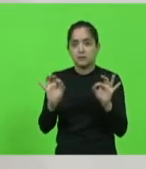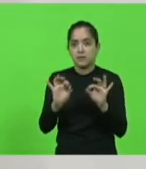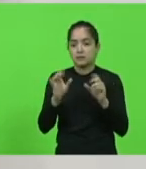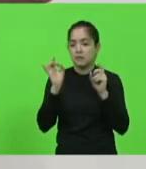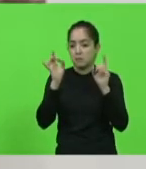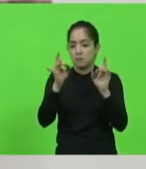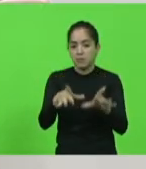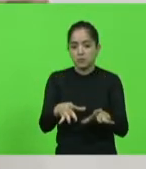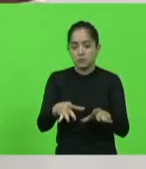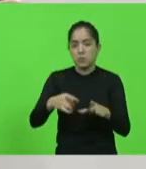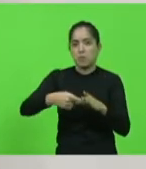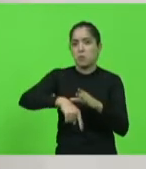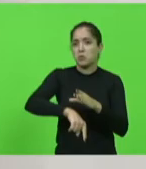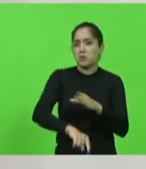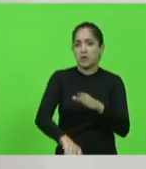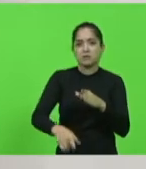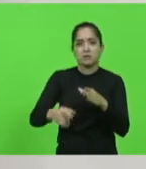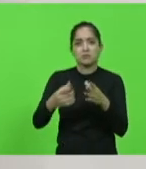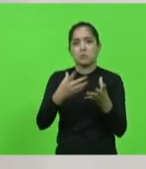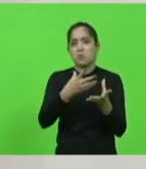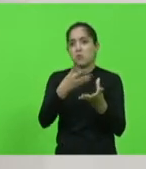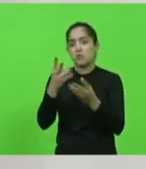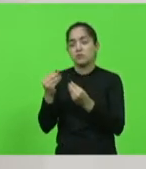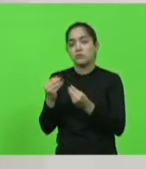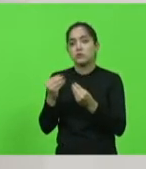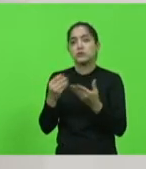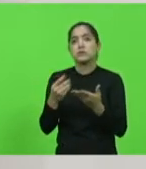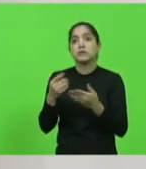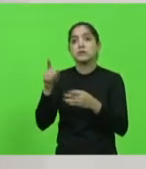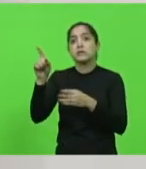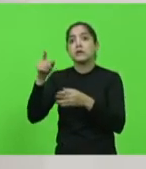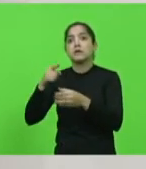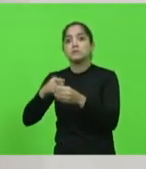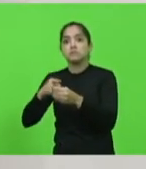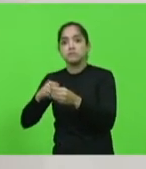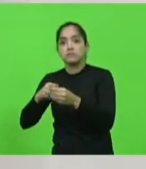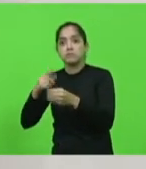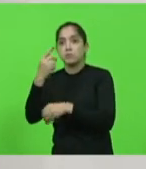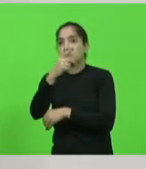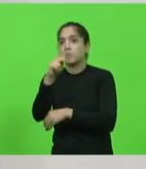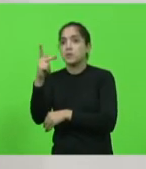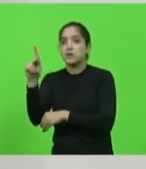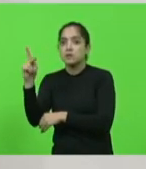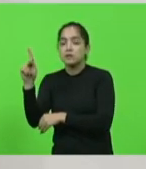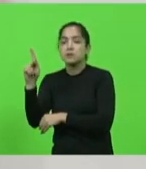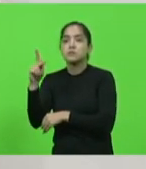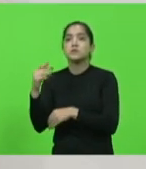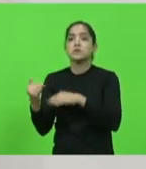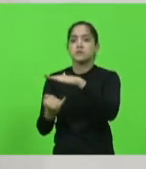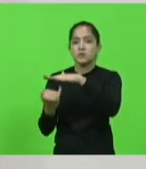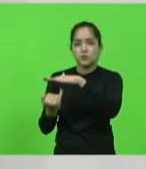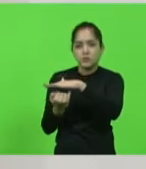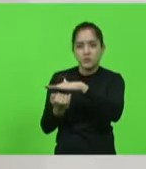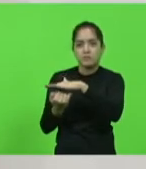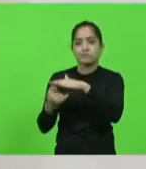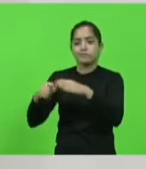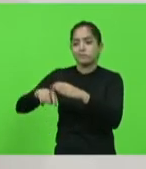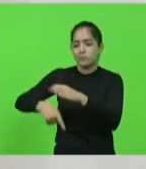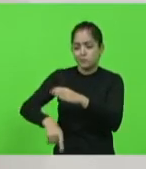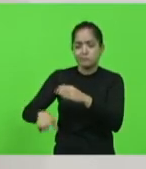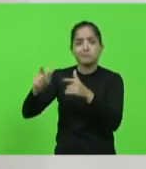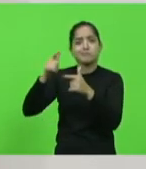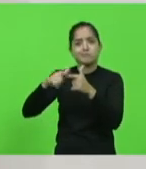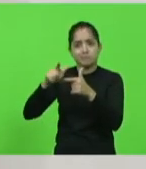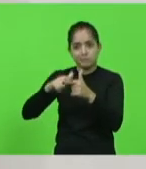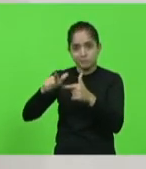abandonado, é uma buraqueira só. Se pegar o trecho lá de Pinhalzinho, onde está bem o Distrito Industrial, é uma buraqueira só, não se